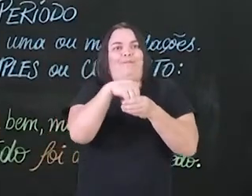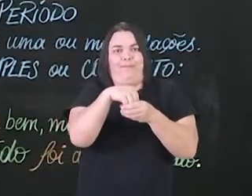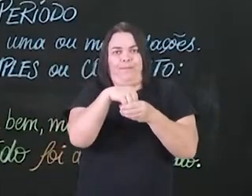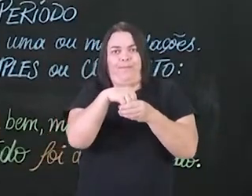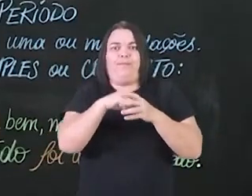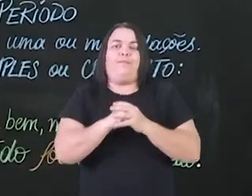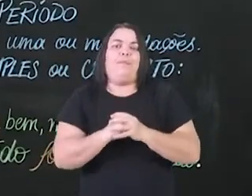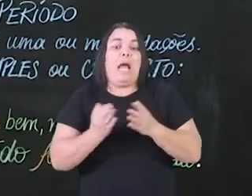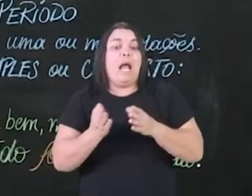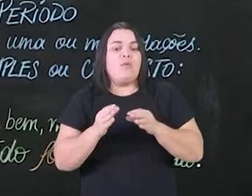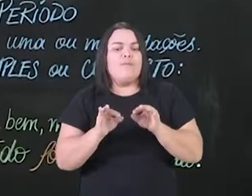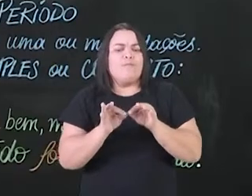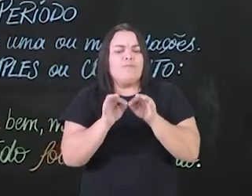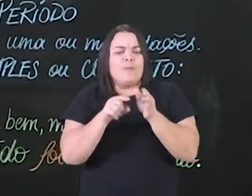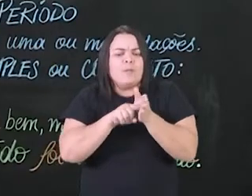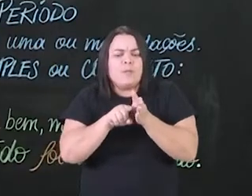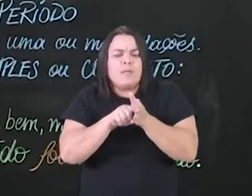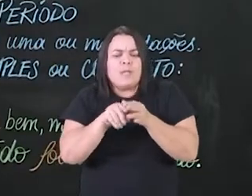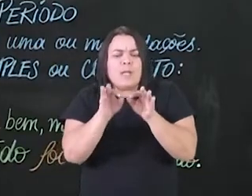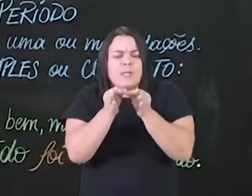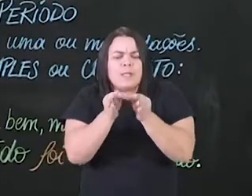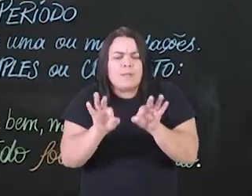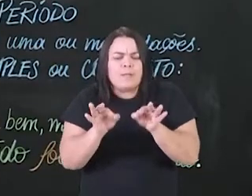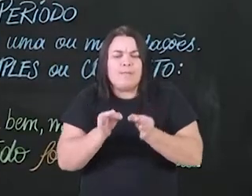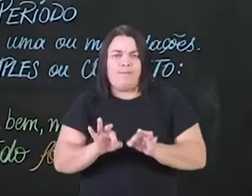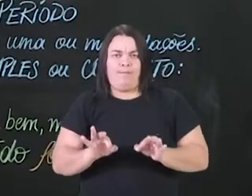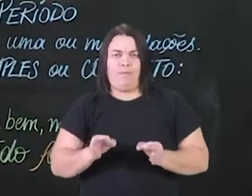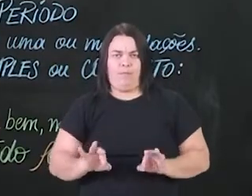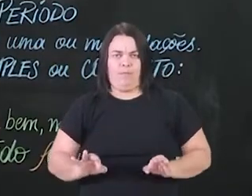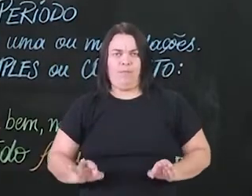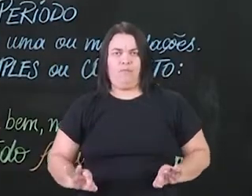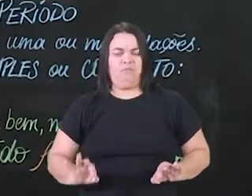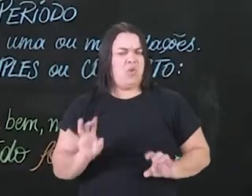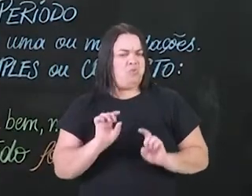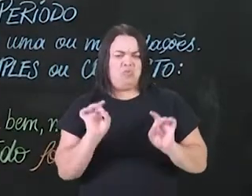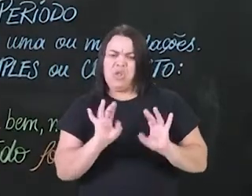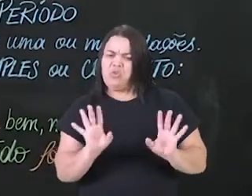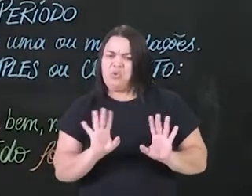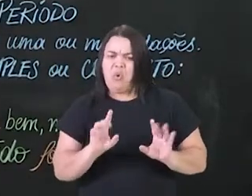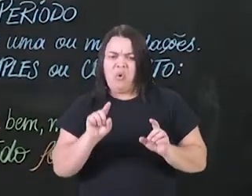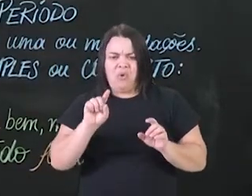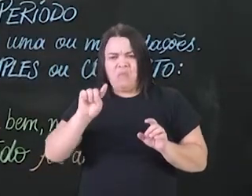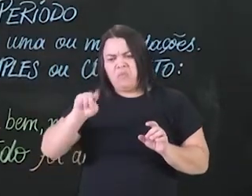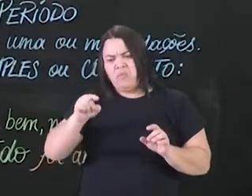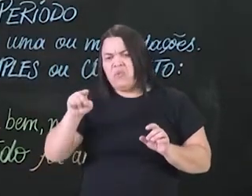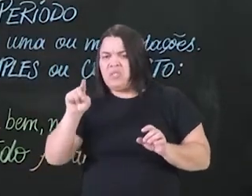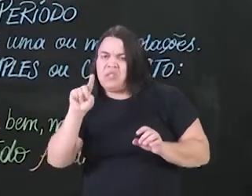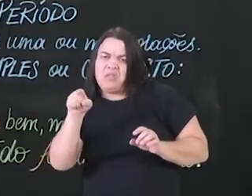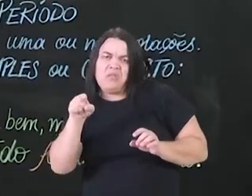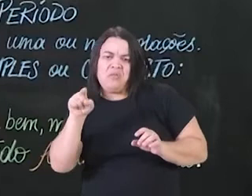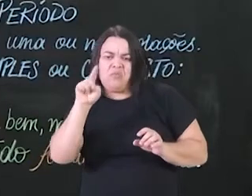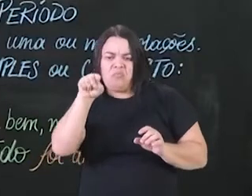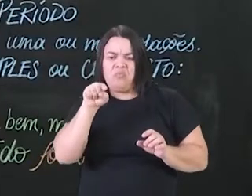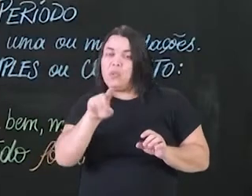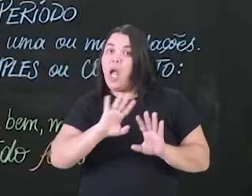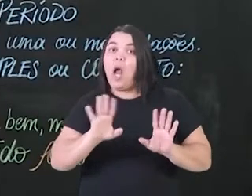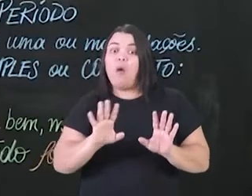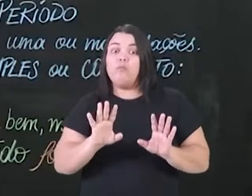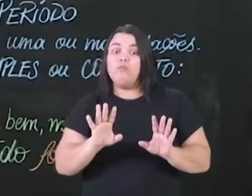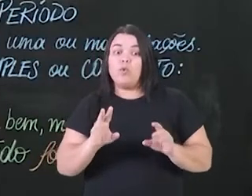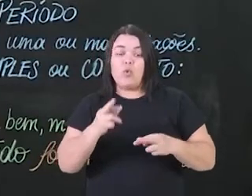a outros elementos que não só simplesmente os tipos de frase ou a pontuação utilizada. Não, agora a gente está fazendo um estudo relacional, um